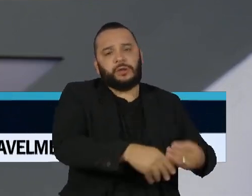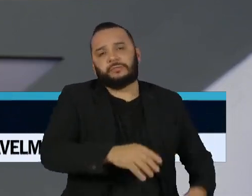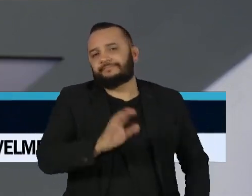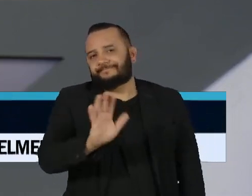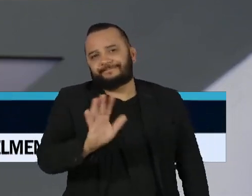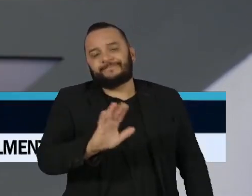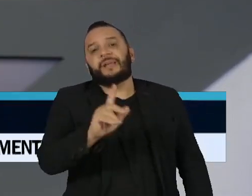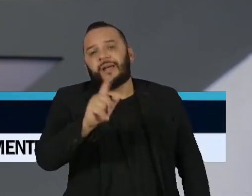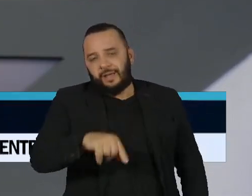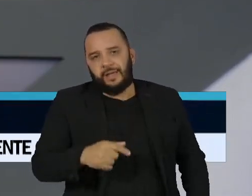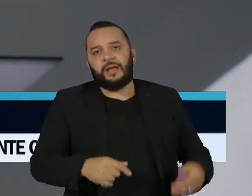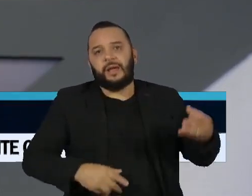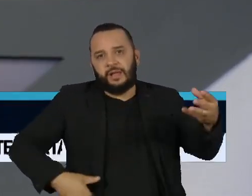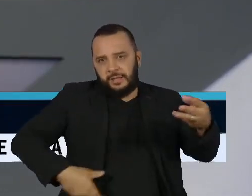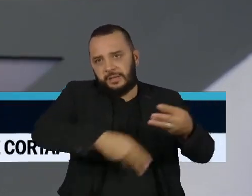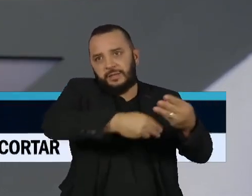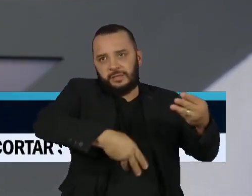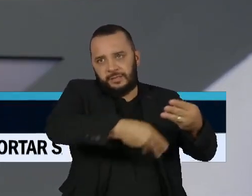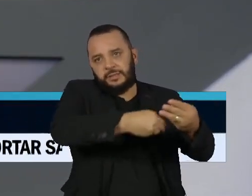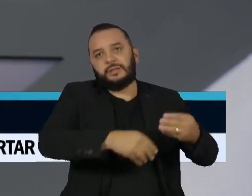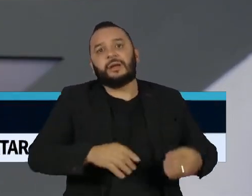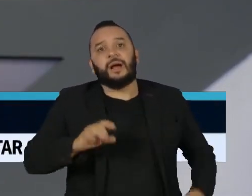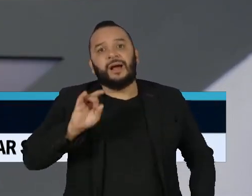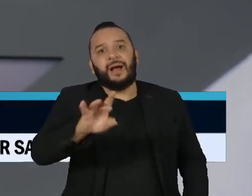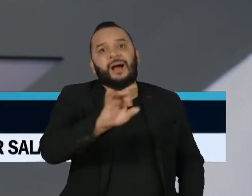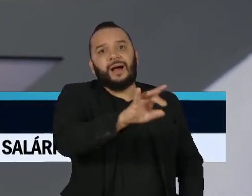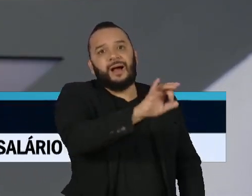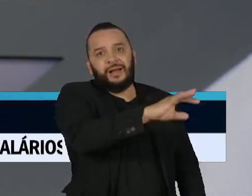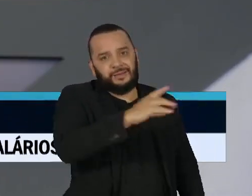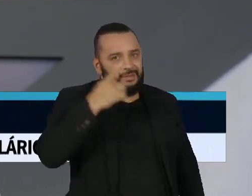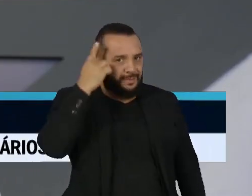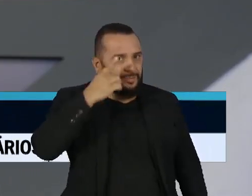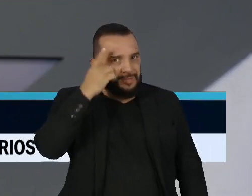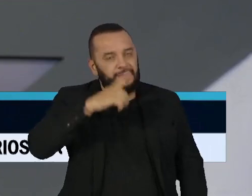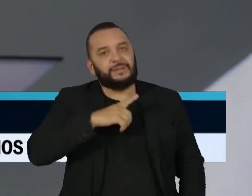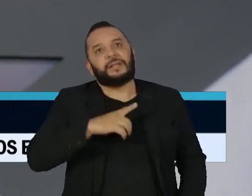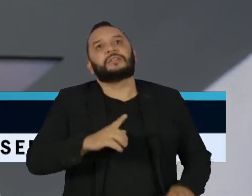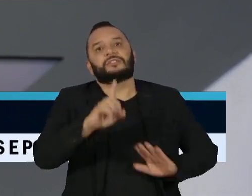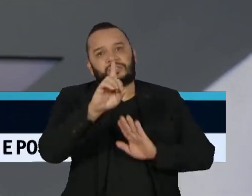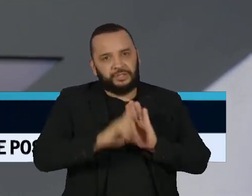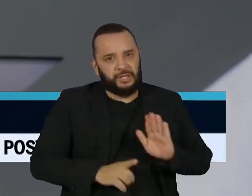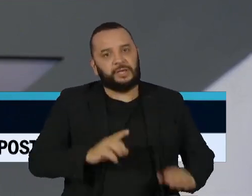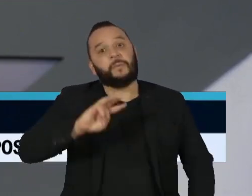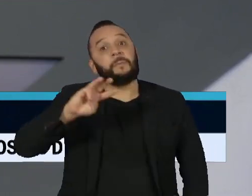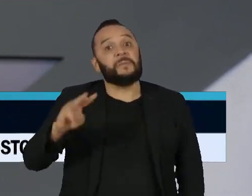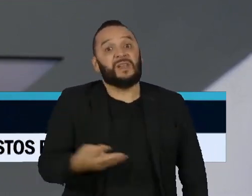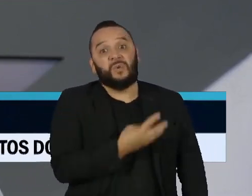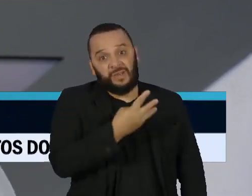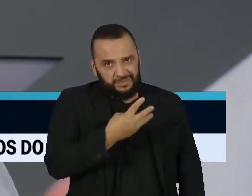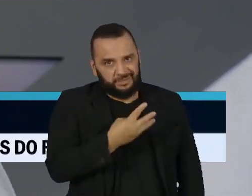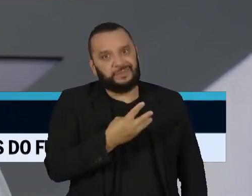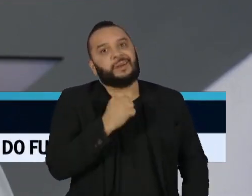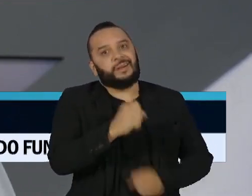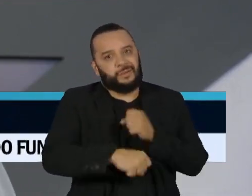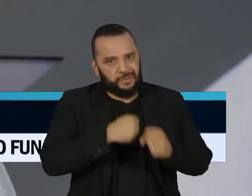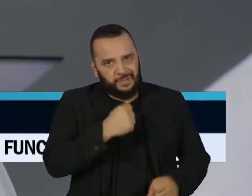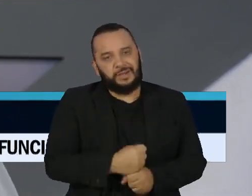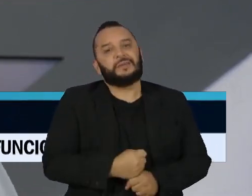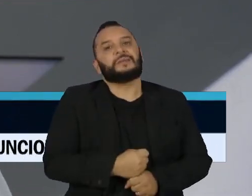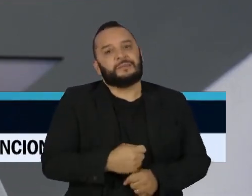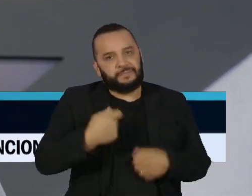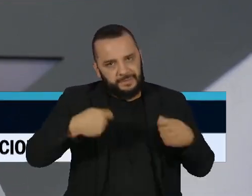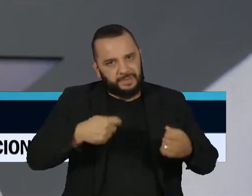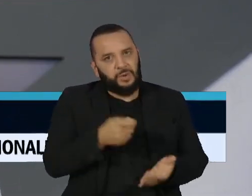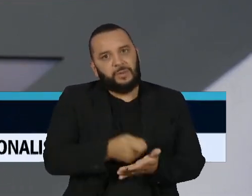isso são emendas que são, cada um dos deputados tem direito a alguns milhões de emendas anuais, eles têm que encaminhar essas